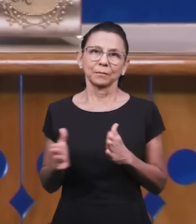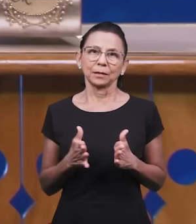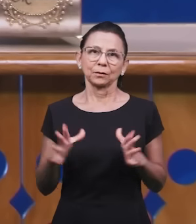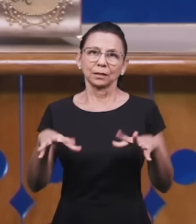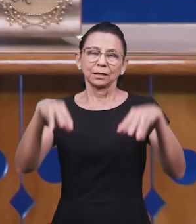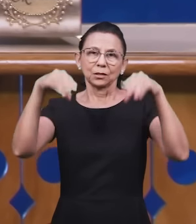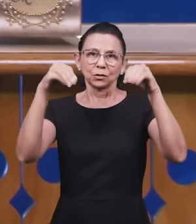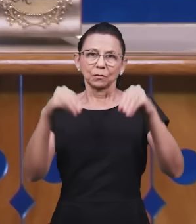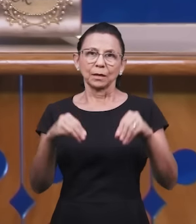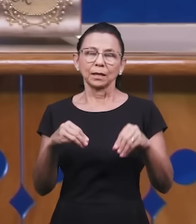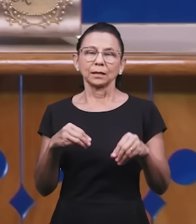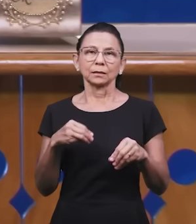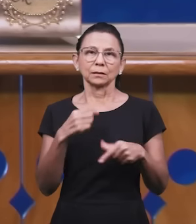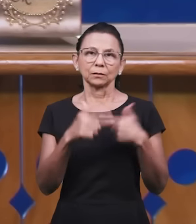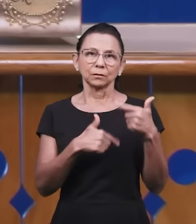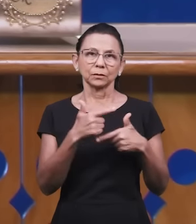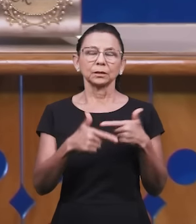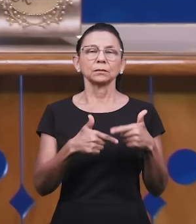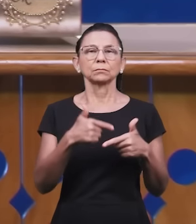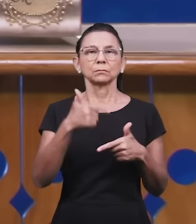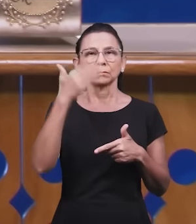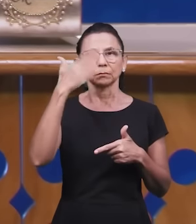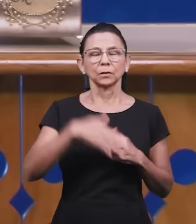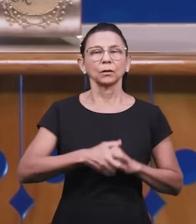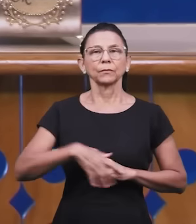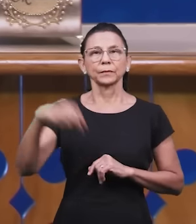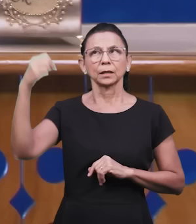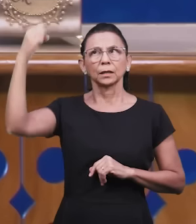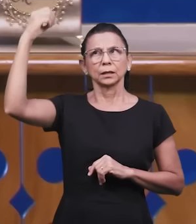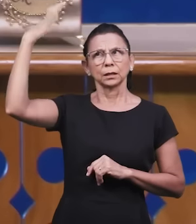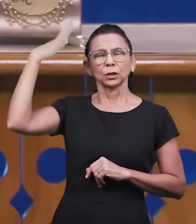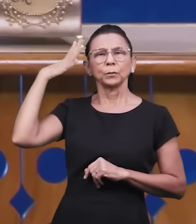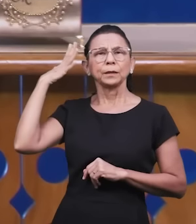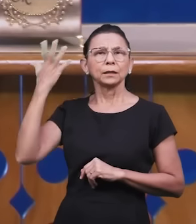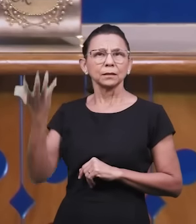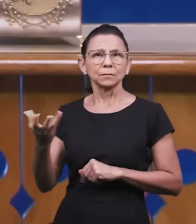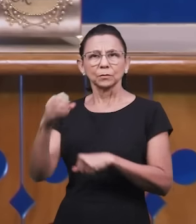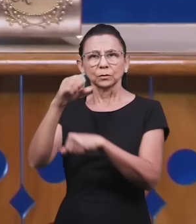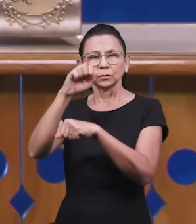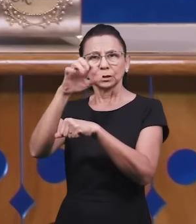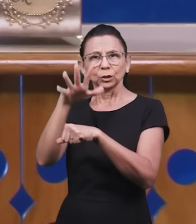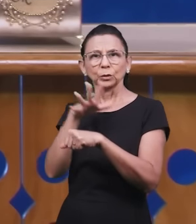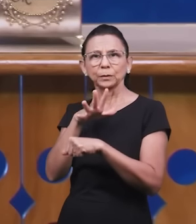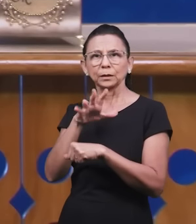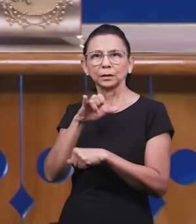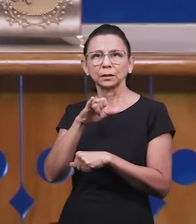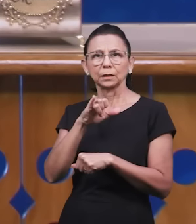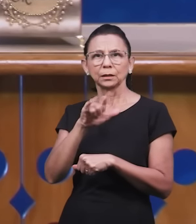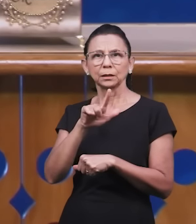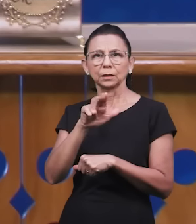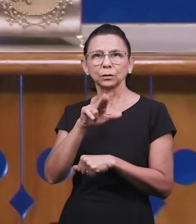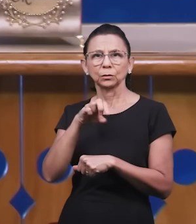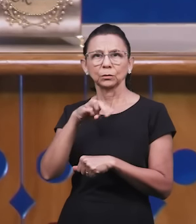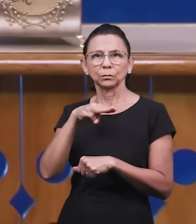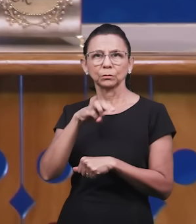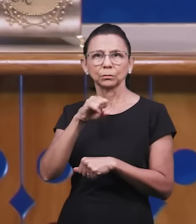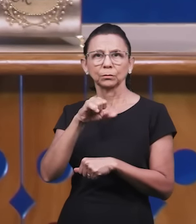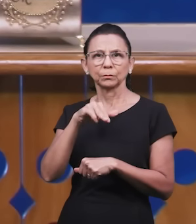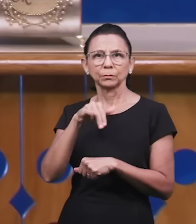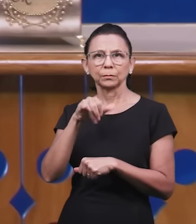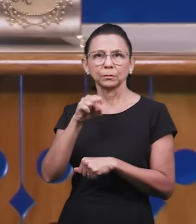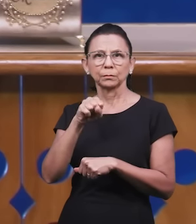Idade Média. E veio então o iluminismo, julgar a luz, mas que luz era essa? Era a luz da razão. Ou seja, nada havia